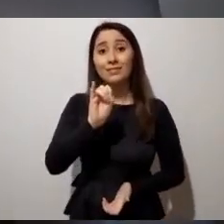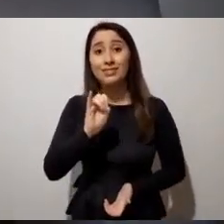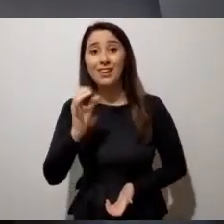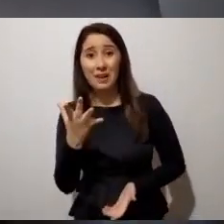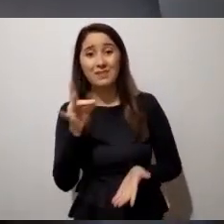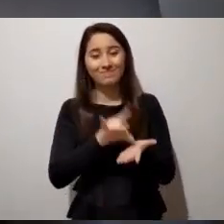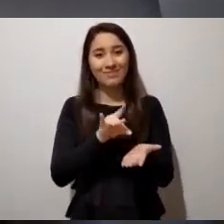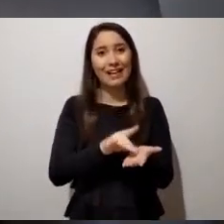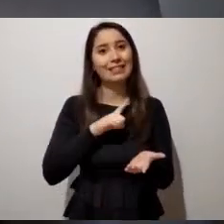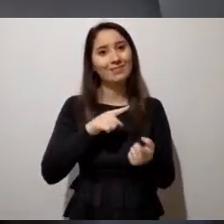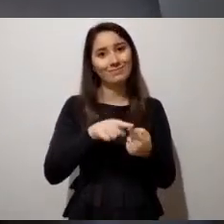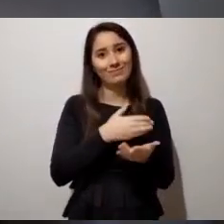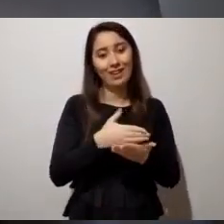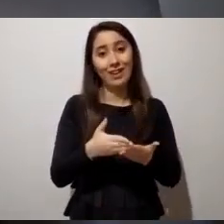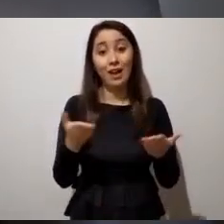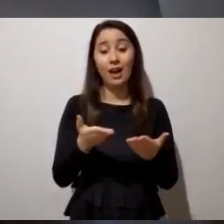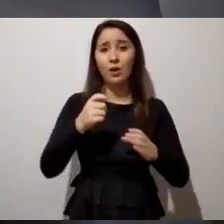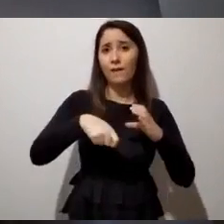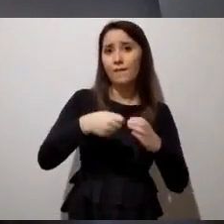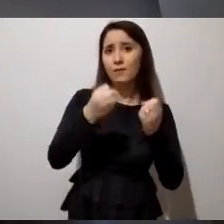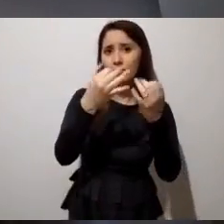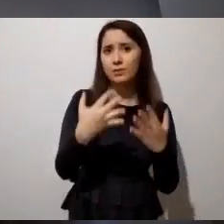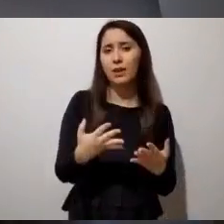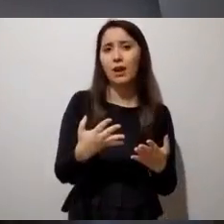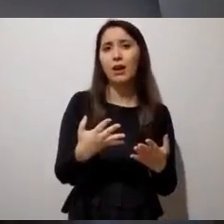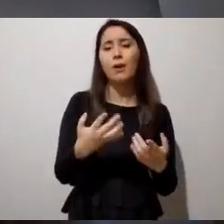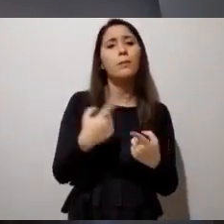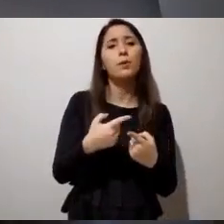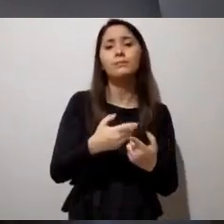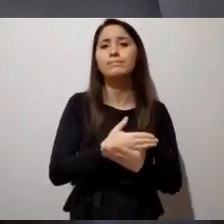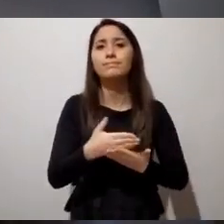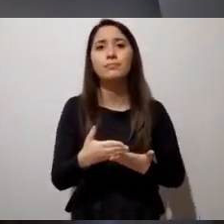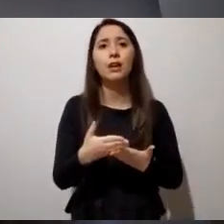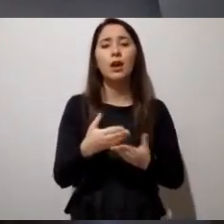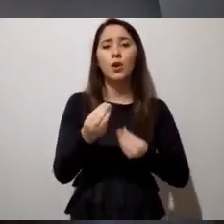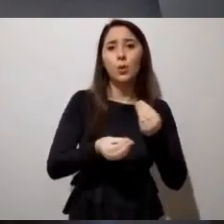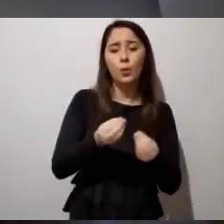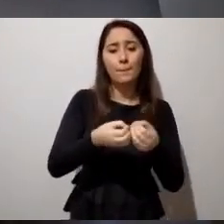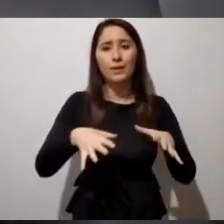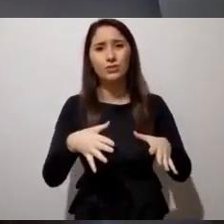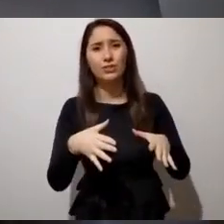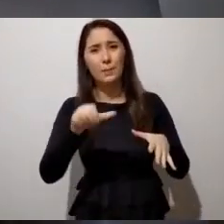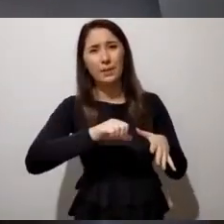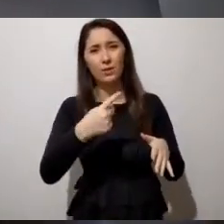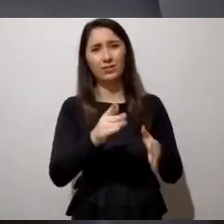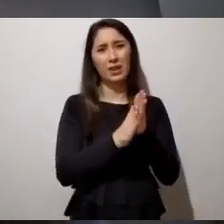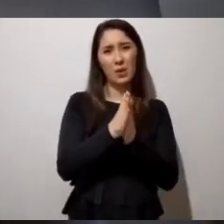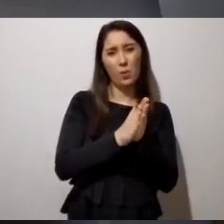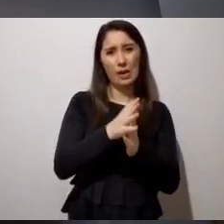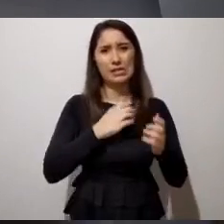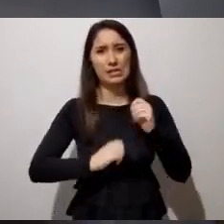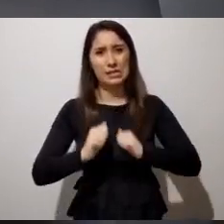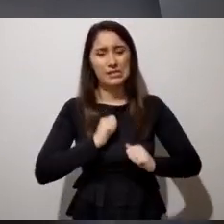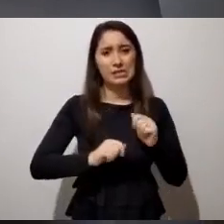acontecendo, tem um motivo. E nesse vídeo eu vou te explicar o porquê, como isso pode estar interferindo no seu nível de ansiedade e ainda vou